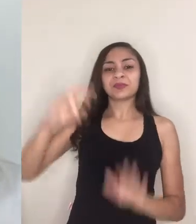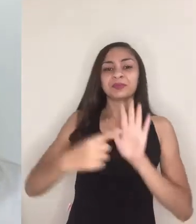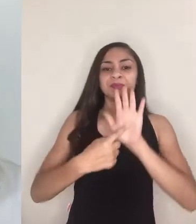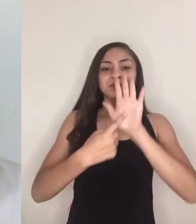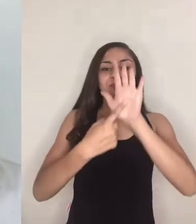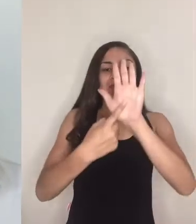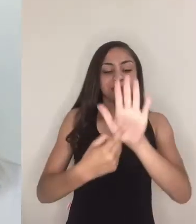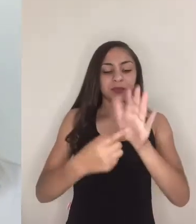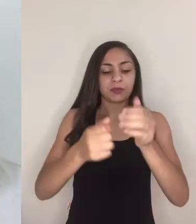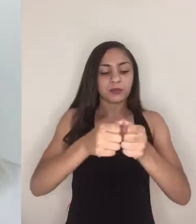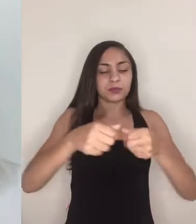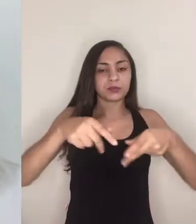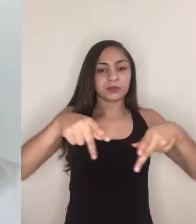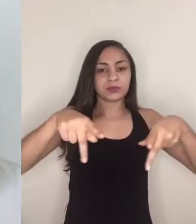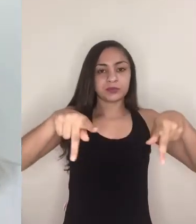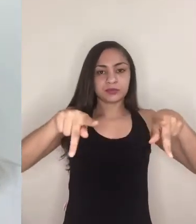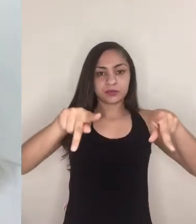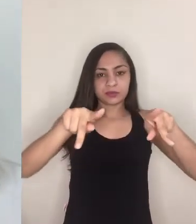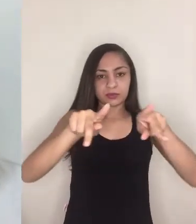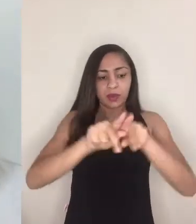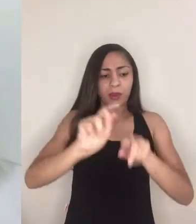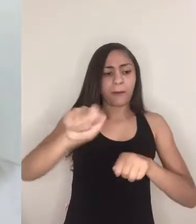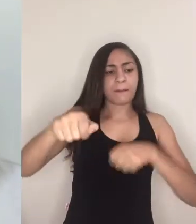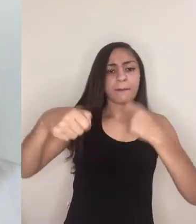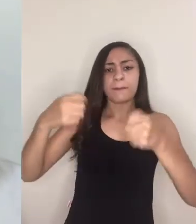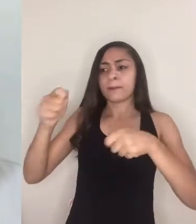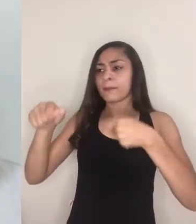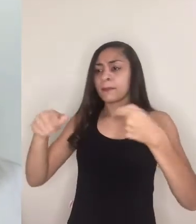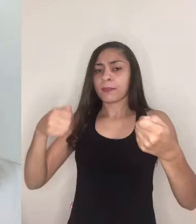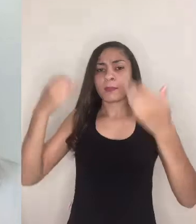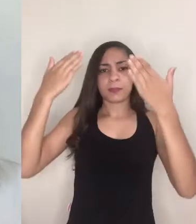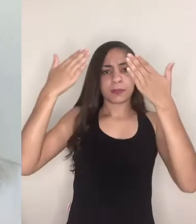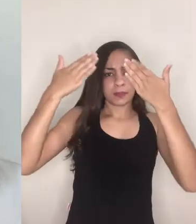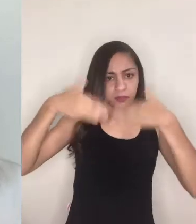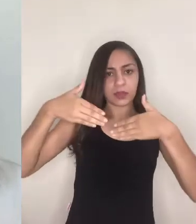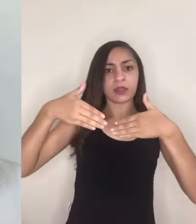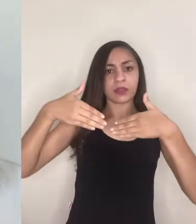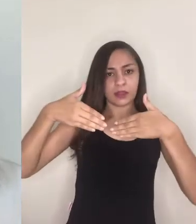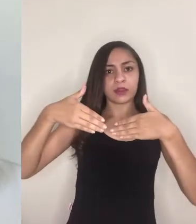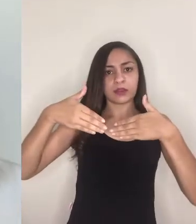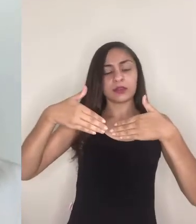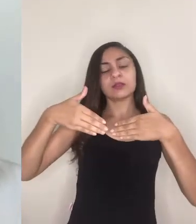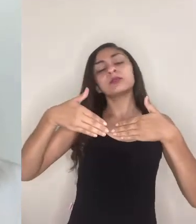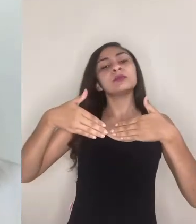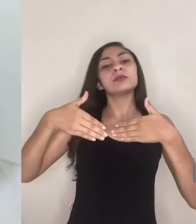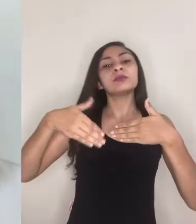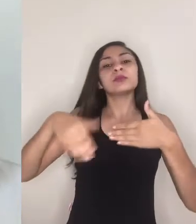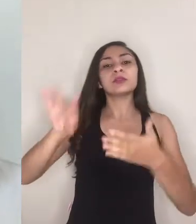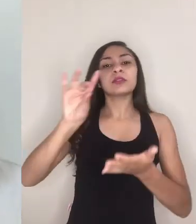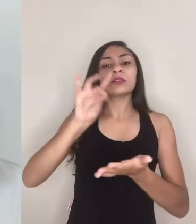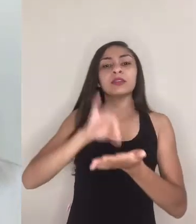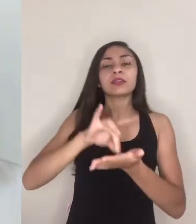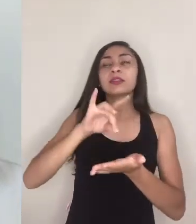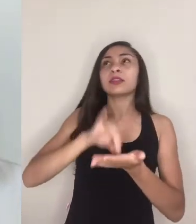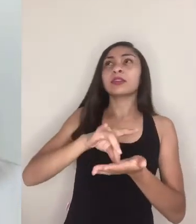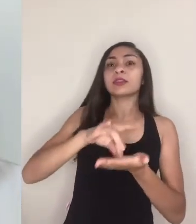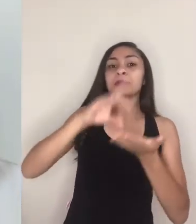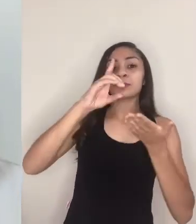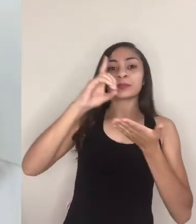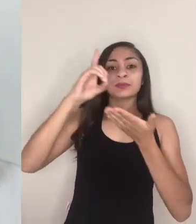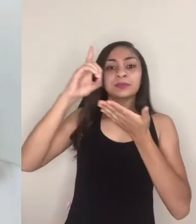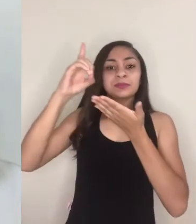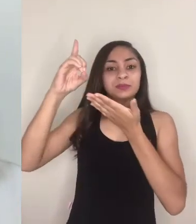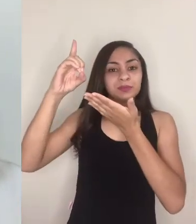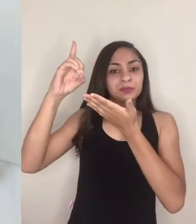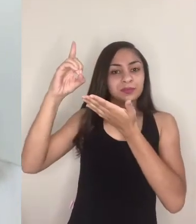seu povo e os muitos sinais pelos quais testificam de sua